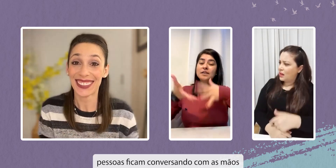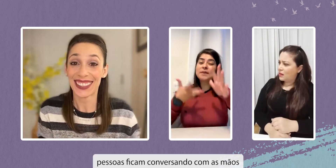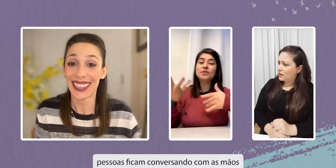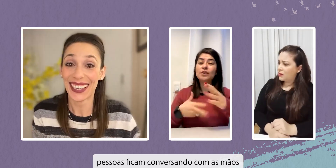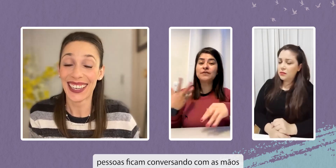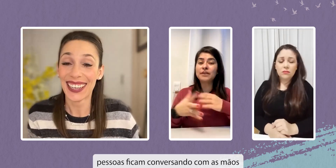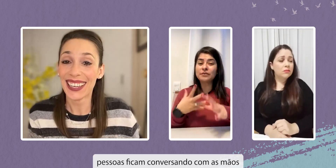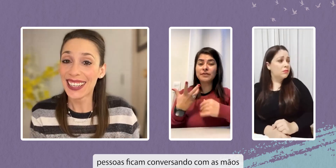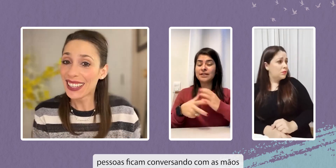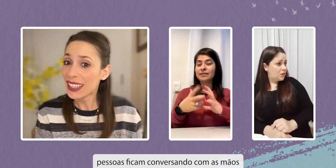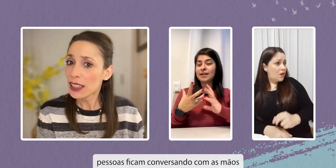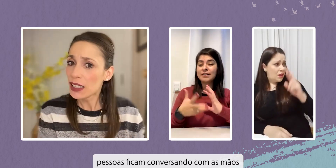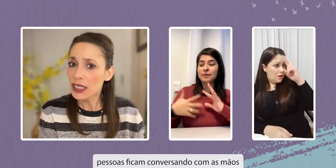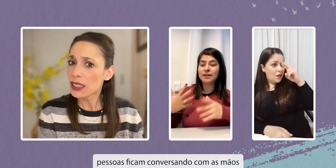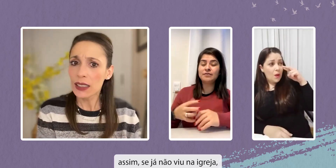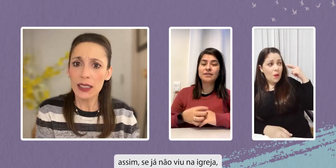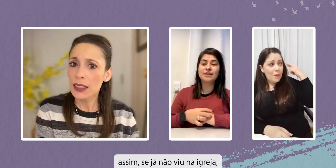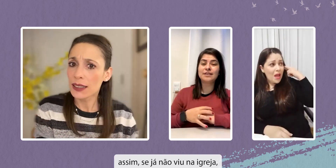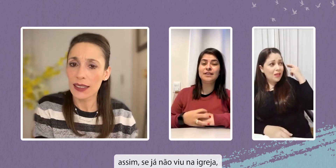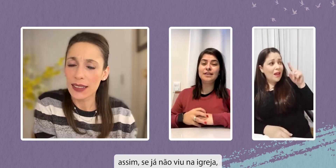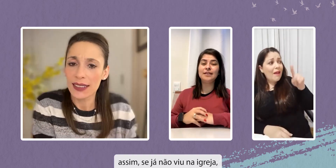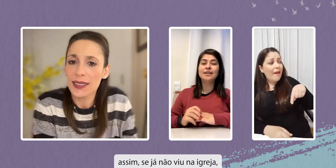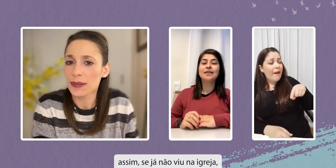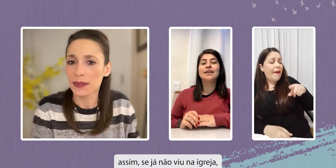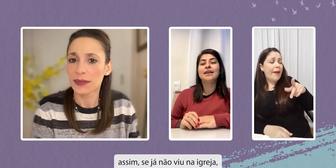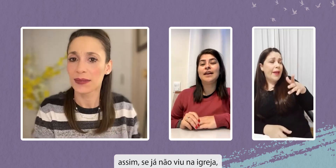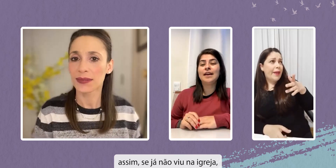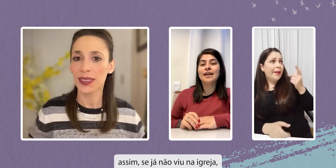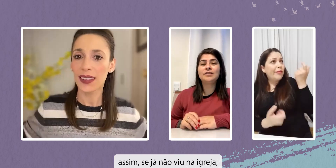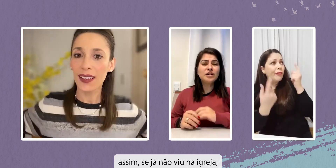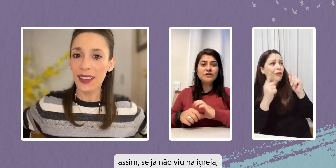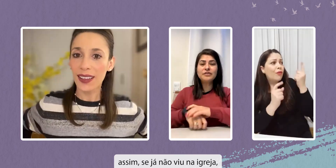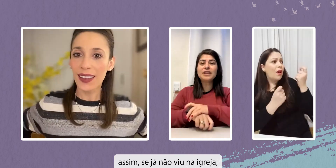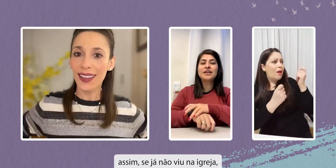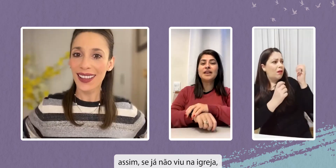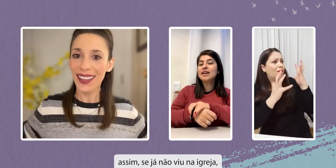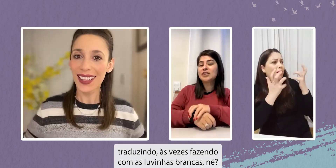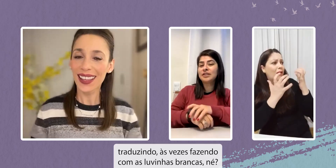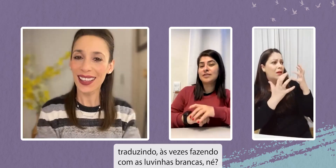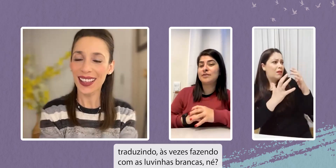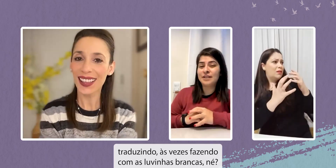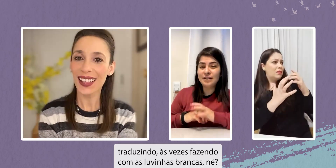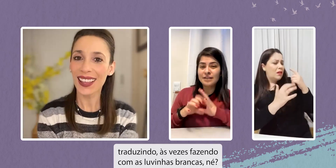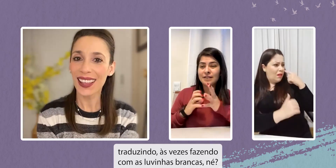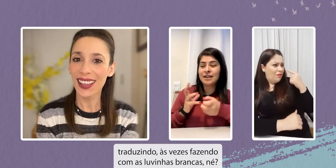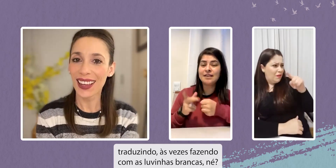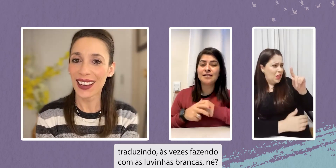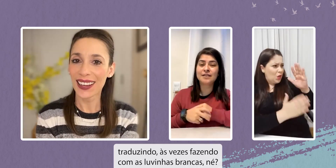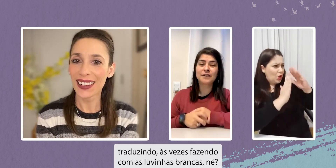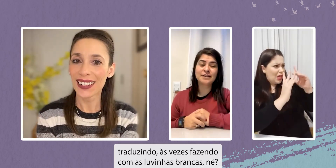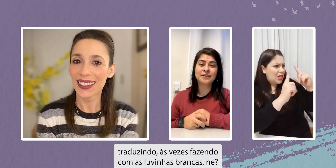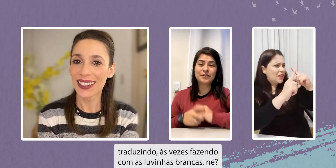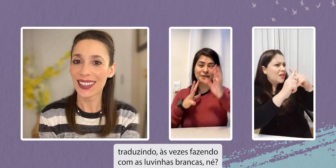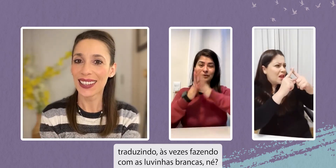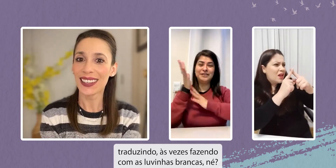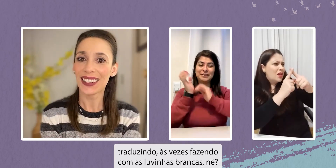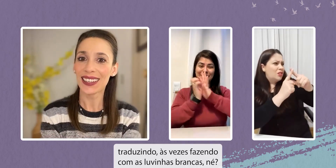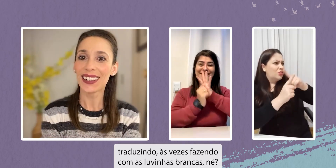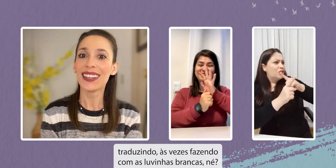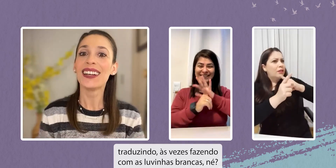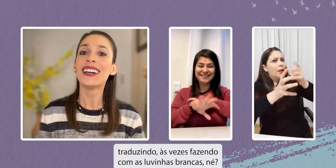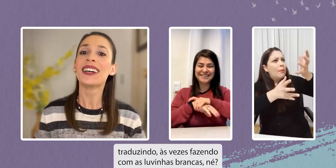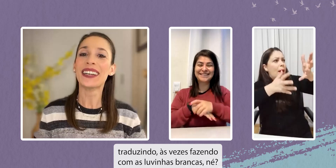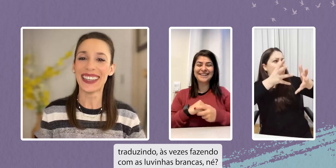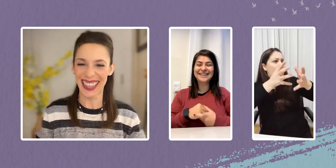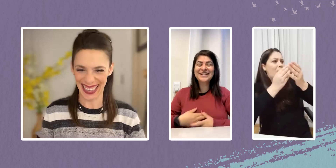que as pessoas ficam conversando com as mãos, assim. Você já não viu na igreja traduzindo às vezes, fazendo com as luvinhas